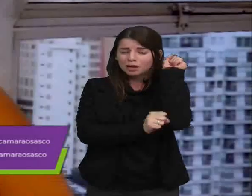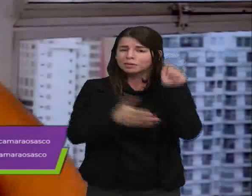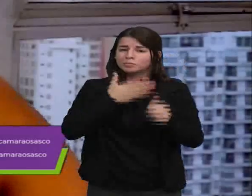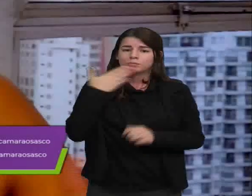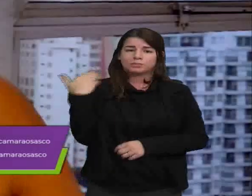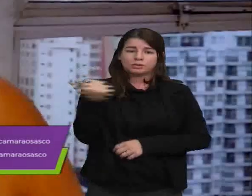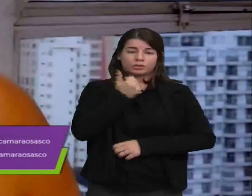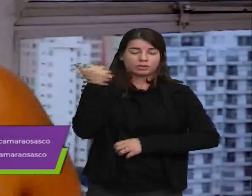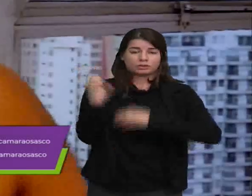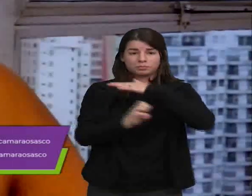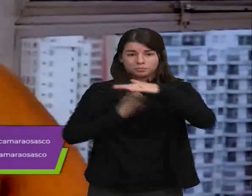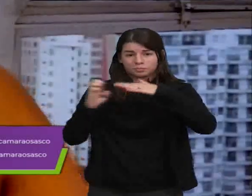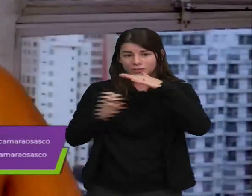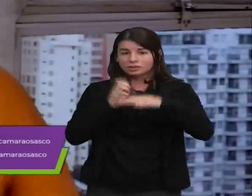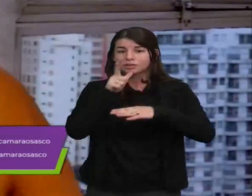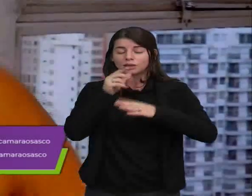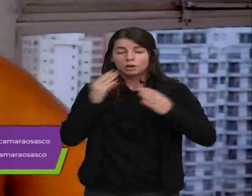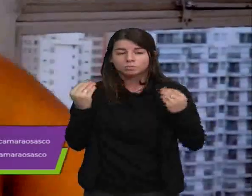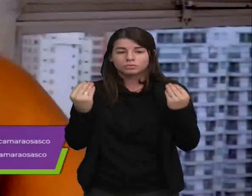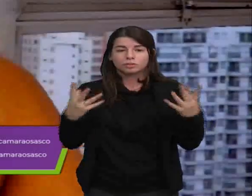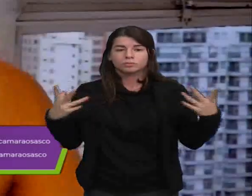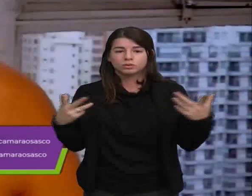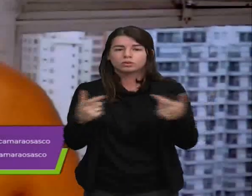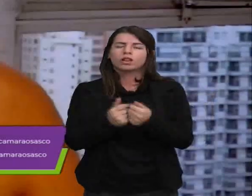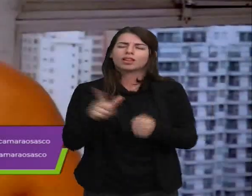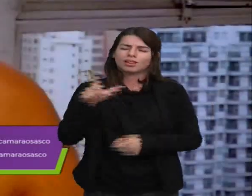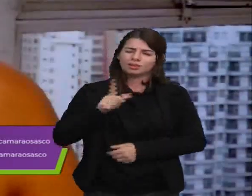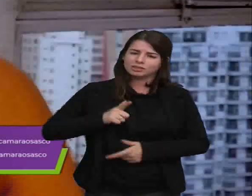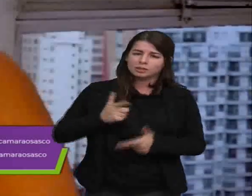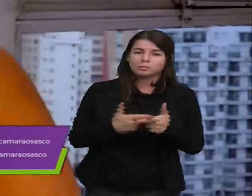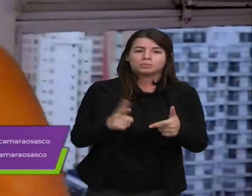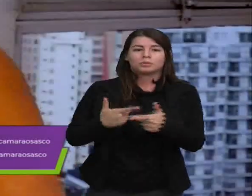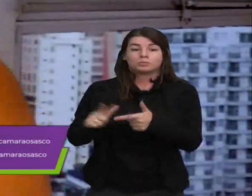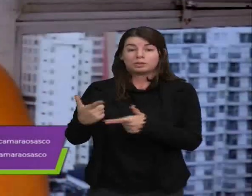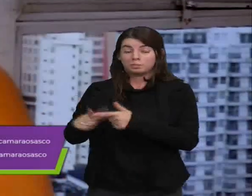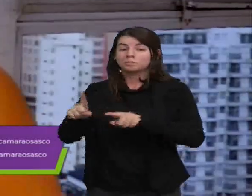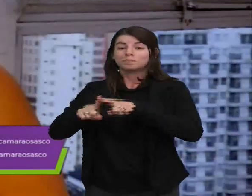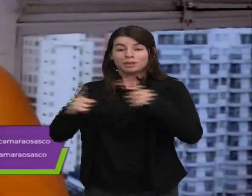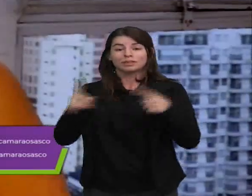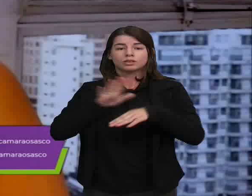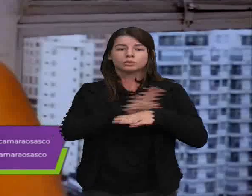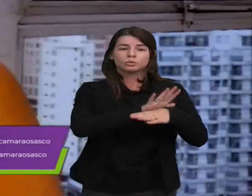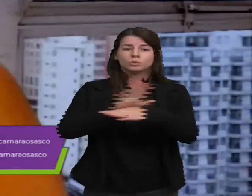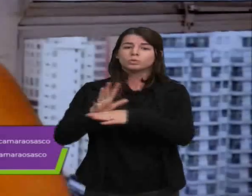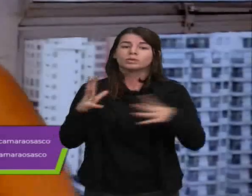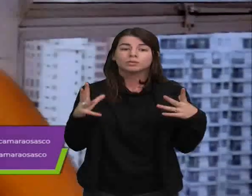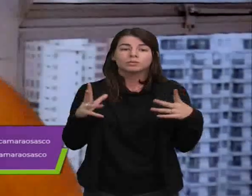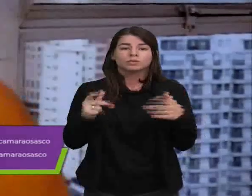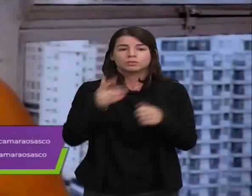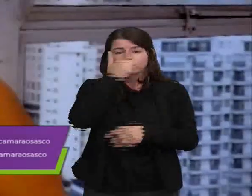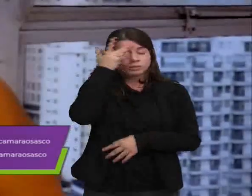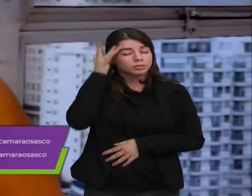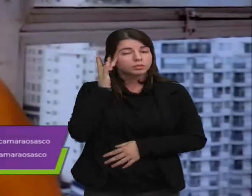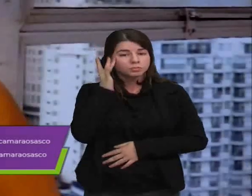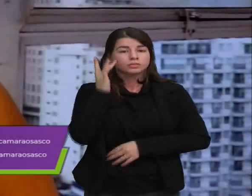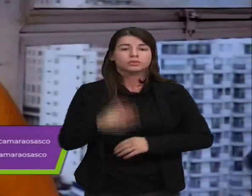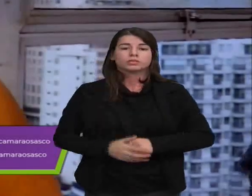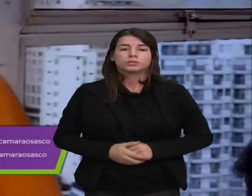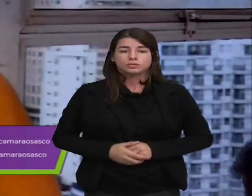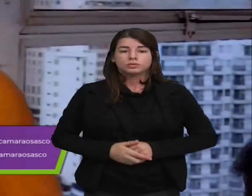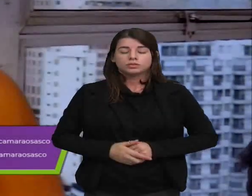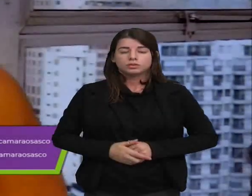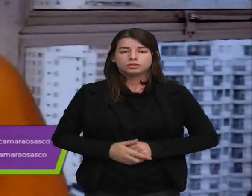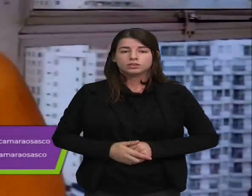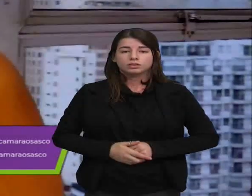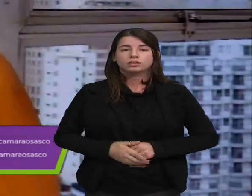que consegue atender bastante gente, claro que existem problemas, mas que atende muita gente, garante o mínimo de saneamento básico, que